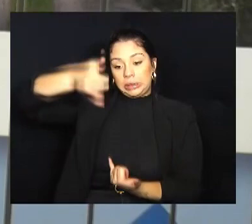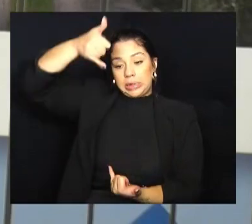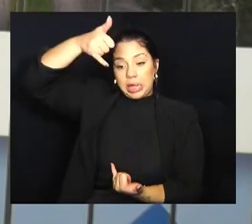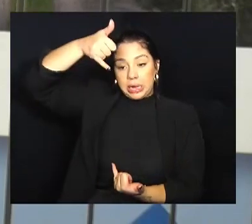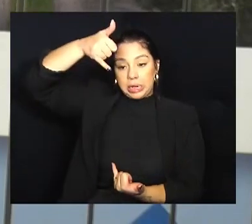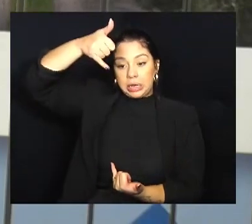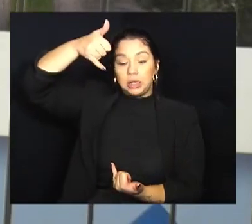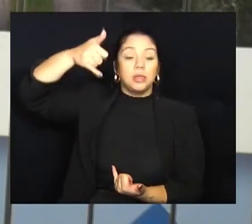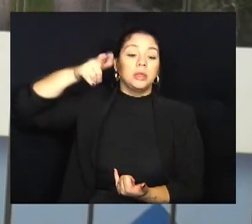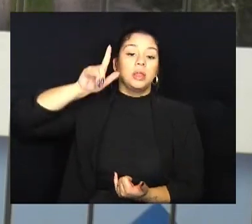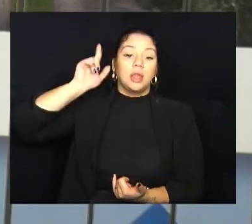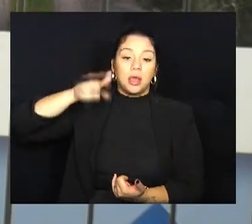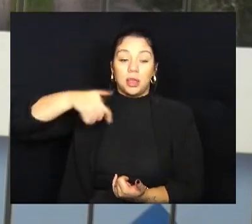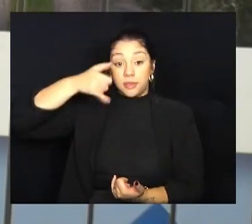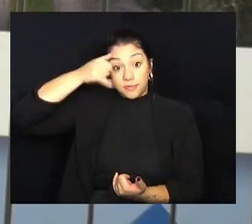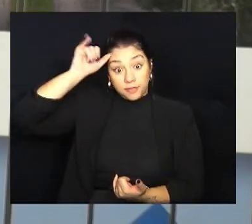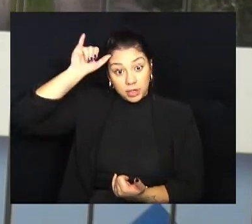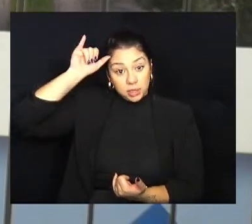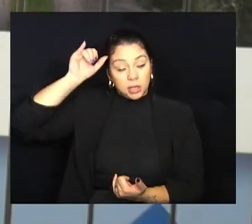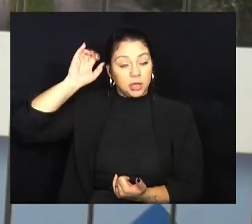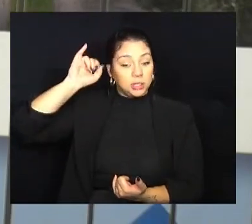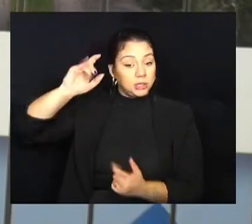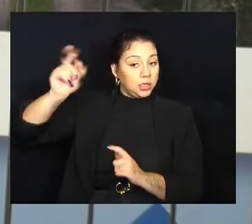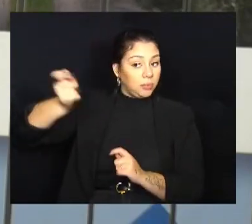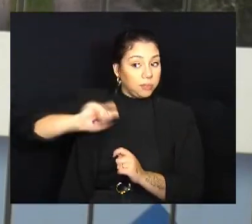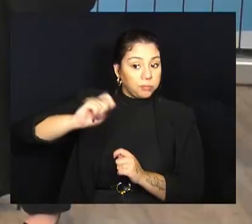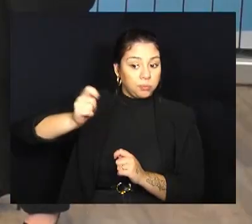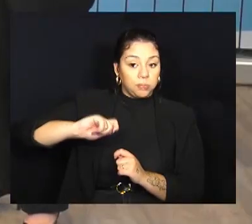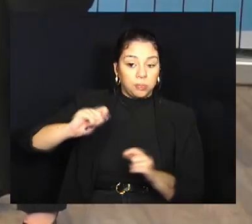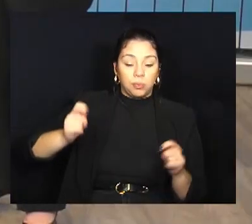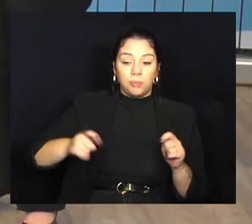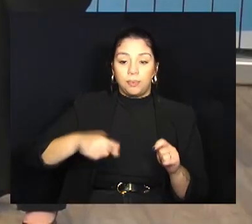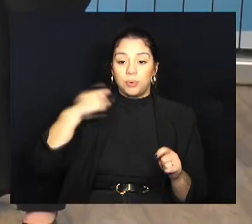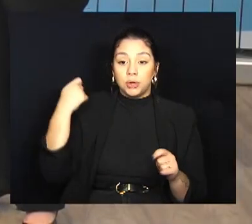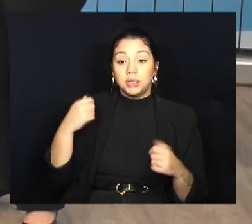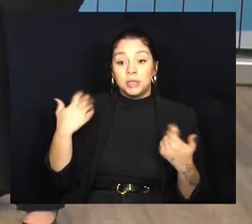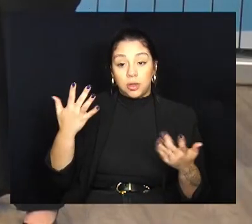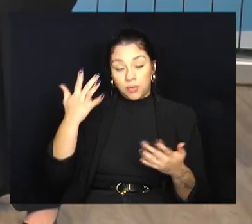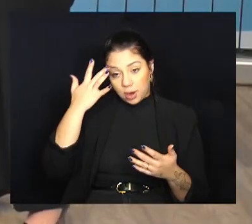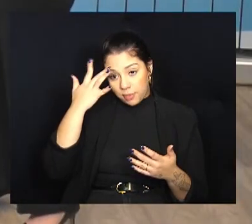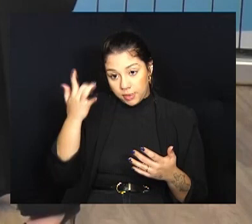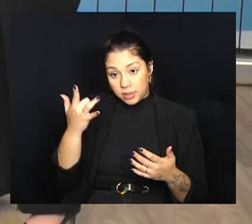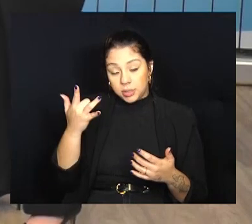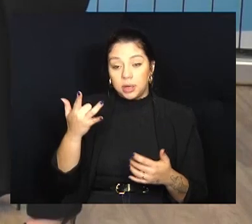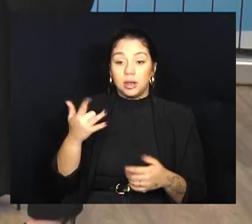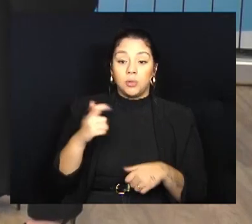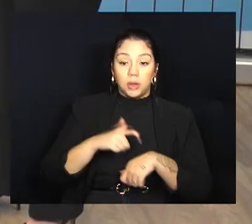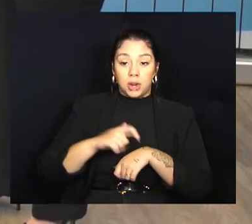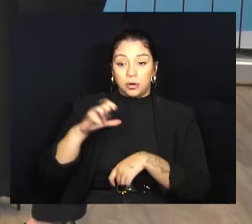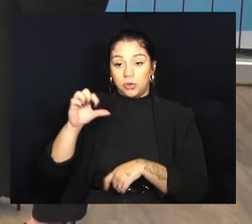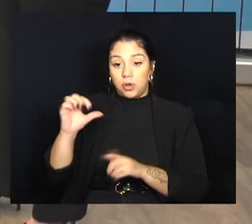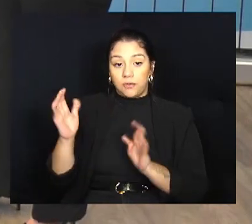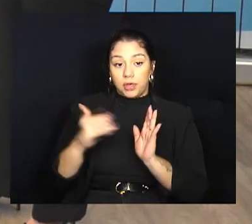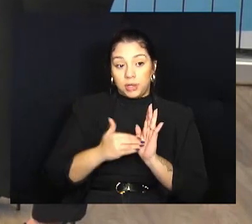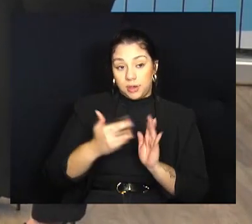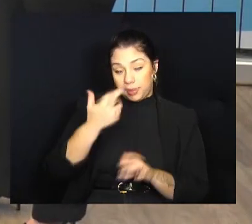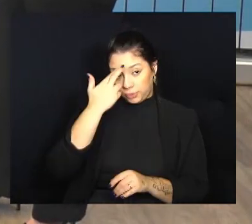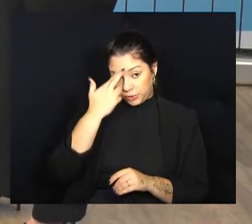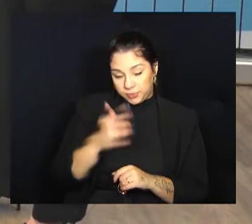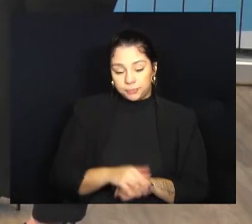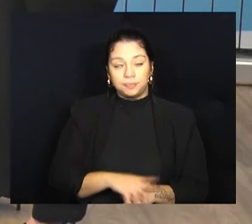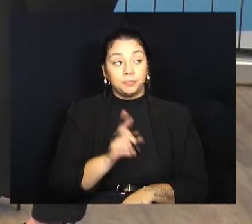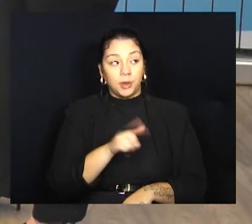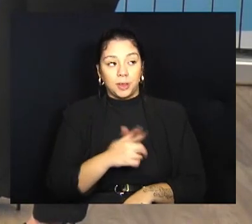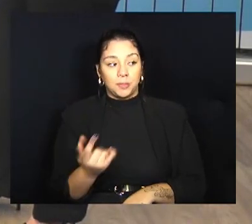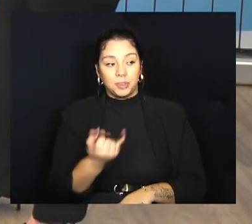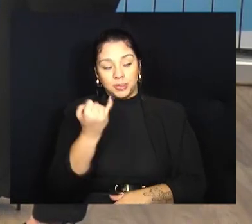das motos para proteger os motociclistas. Então, amanhã das 9 ao meio-dia. Mais um importante serviço aqui